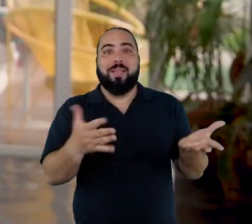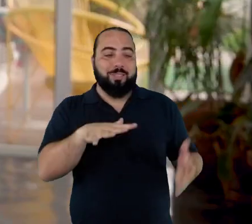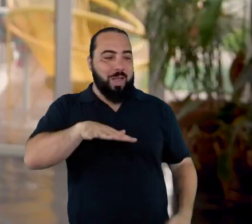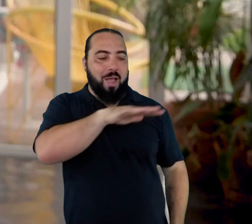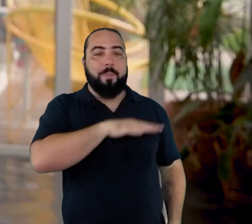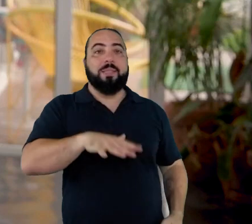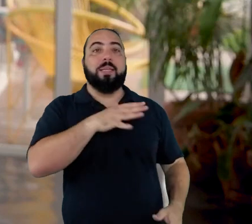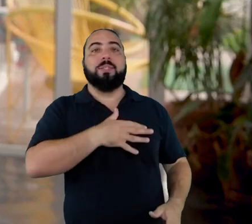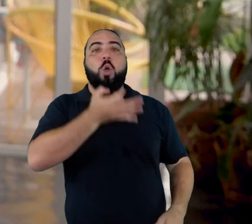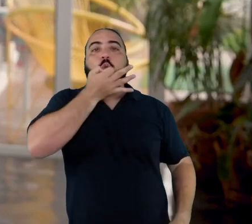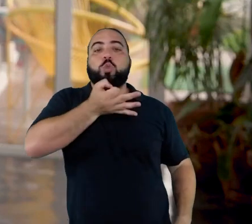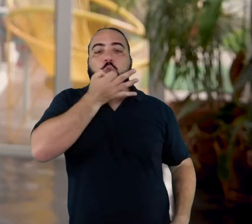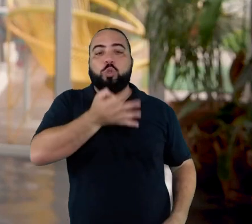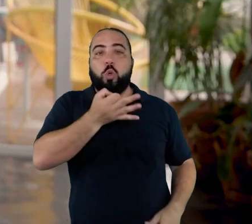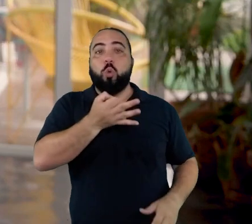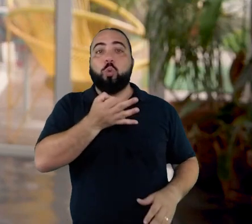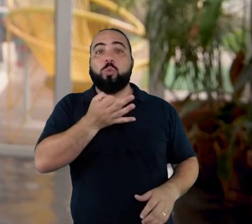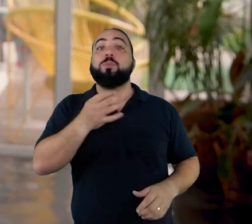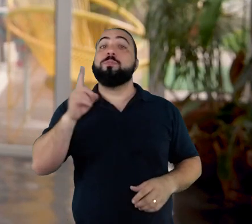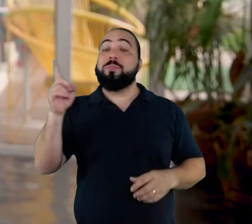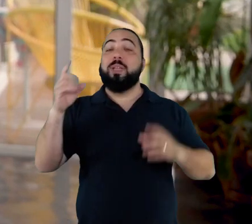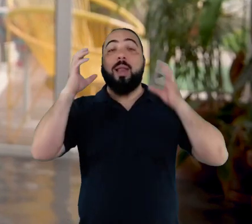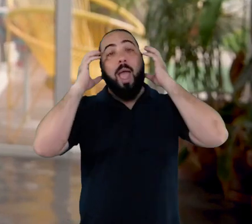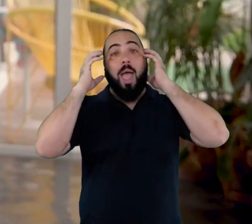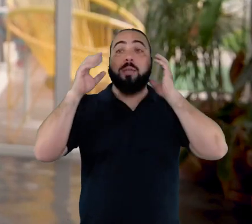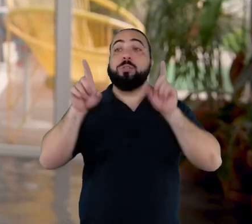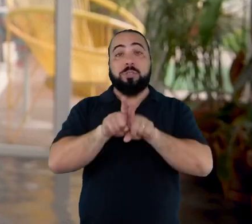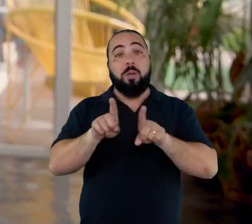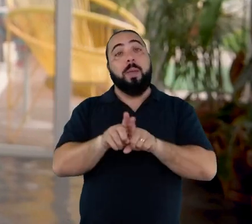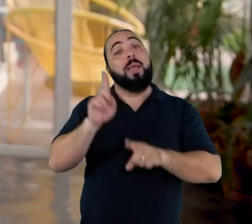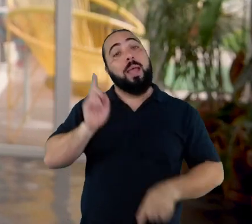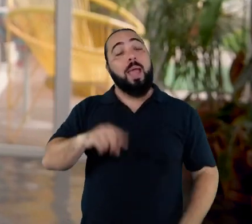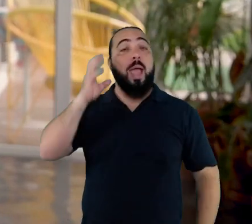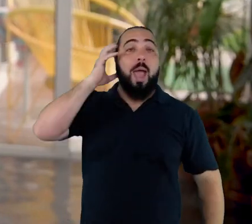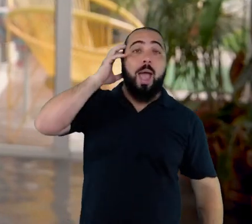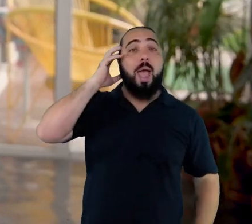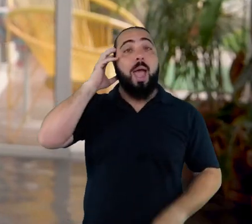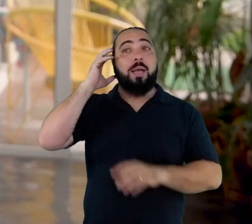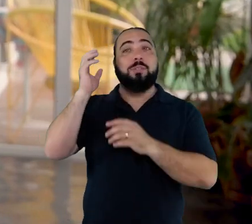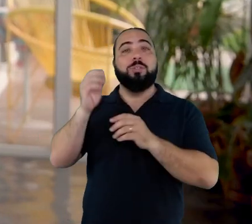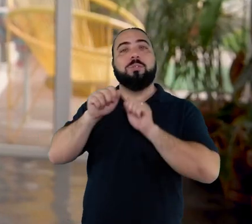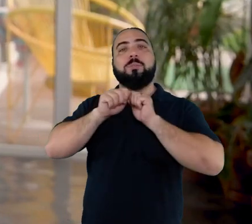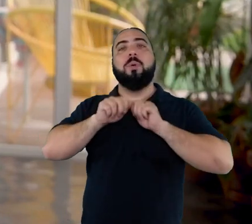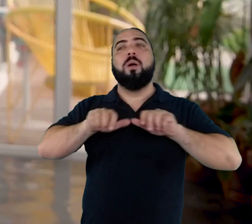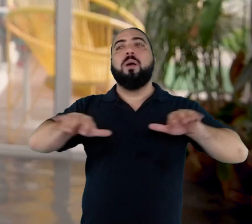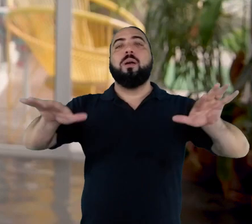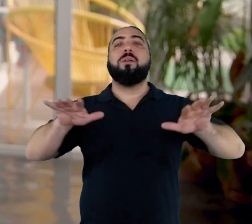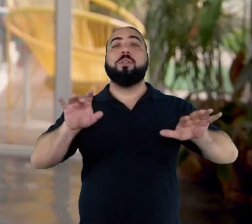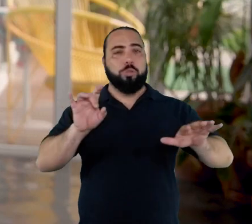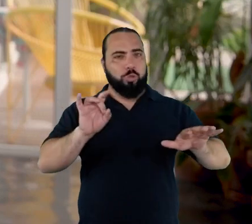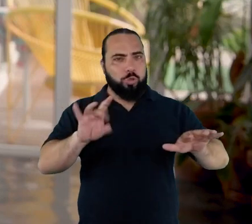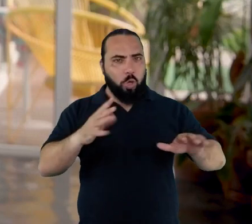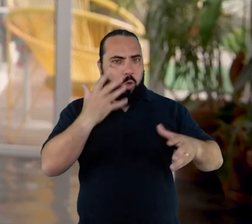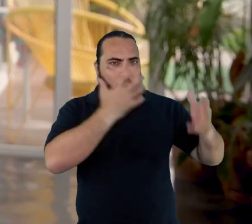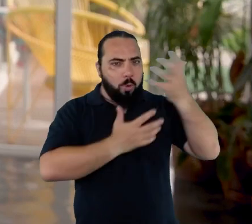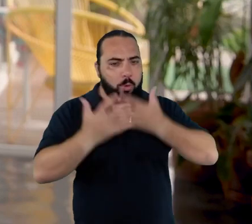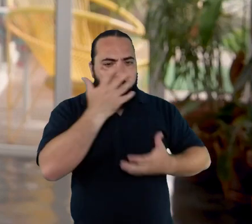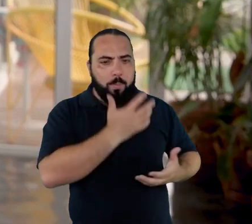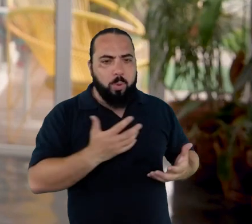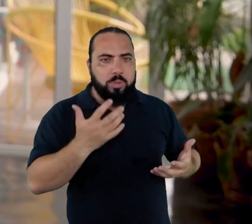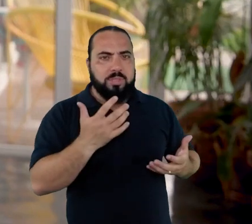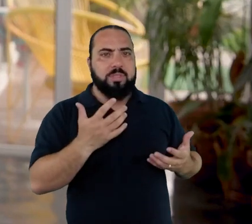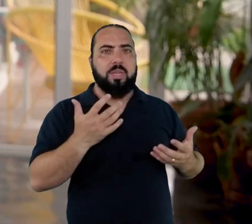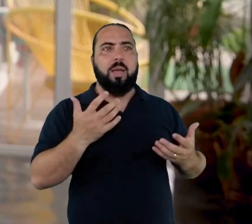ambientação sonora com a sua rádio Iandê. Uma rádio que traz não somente a